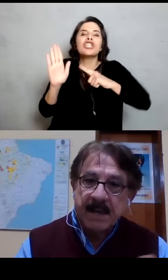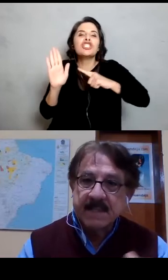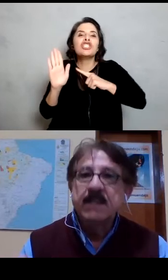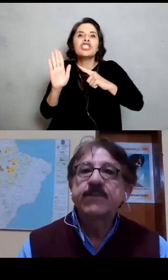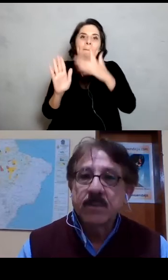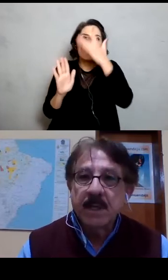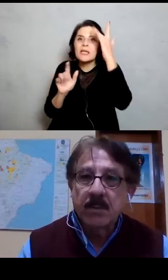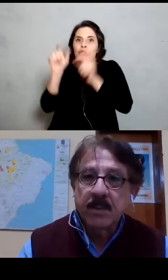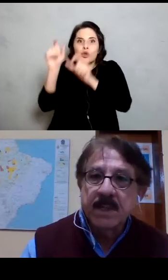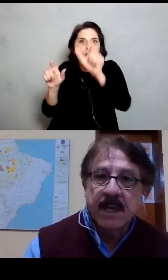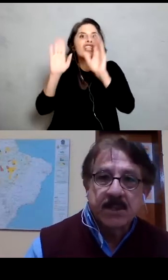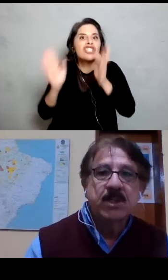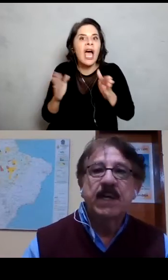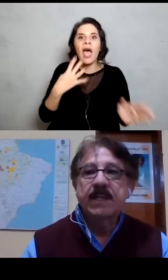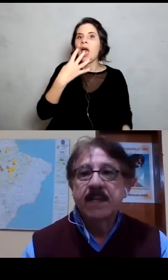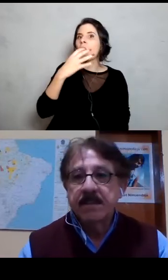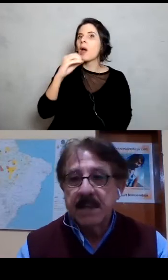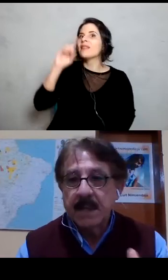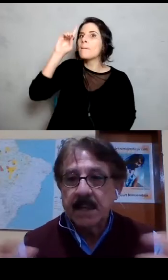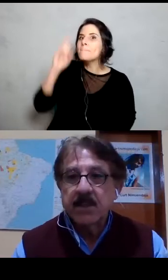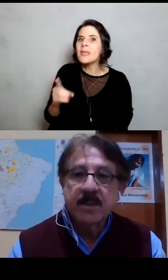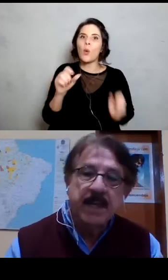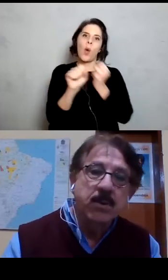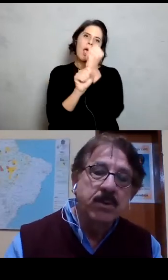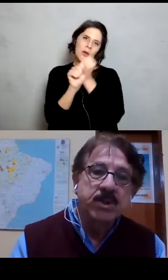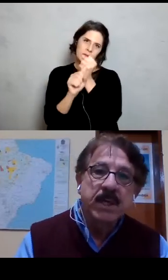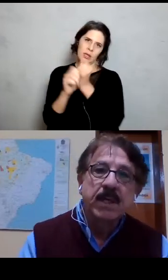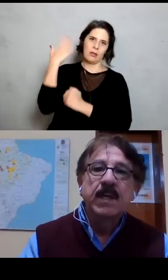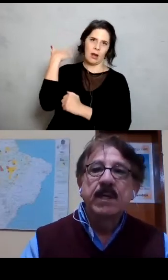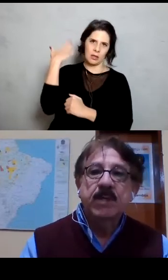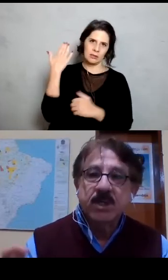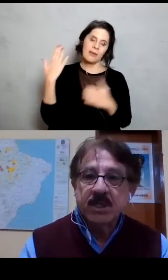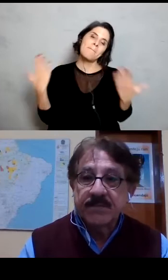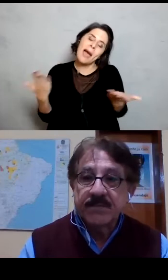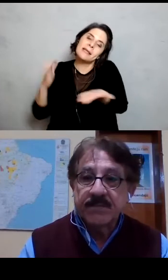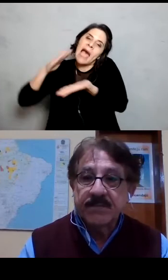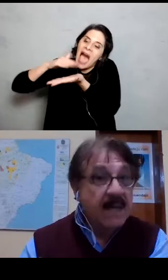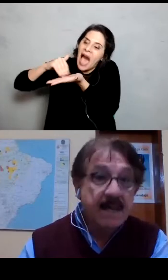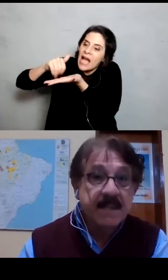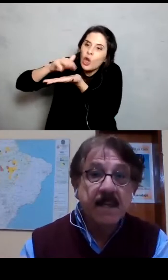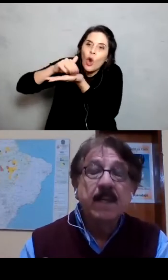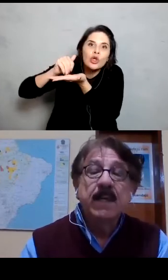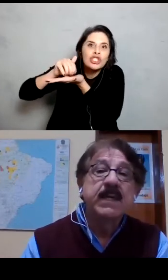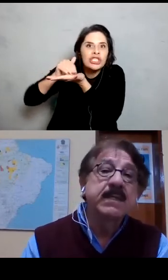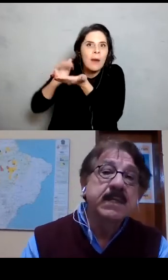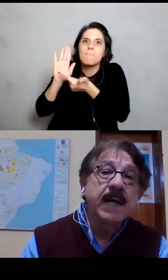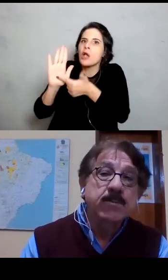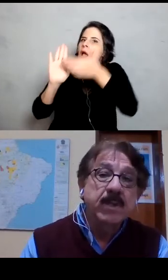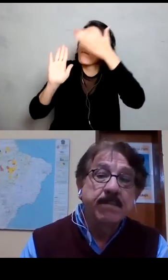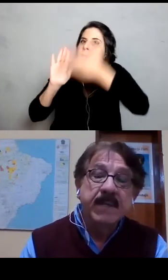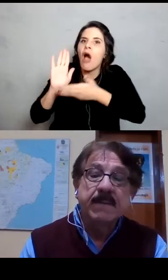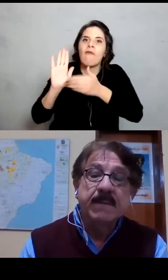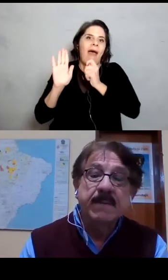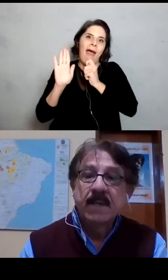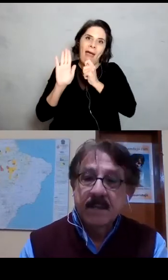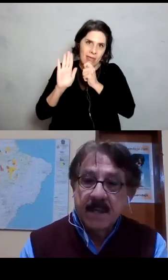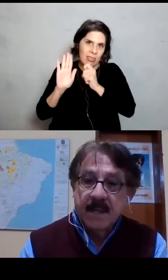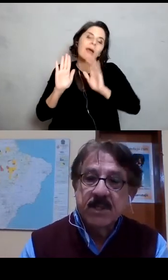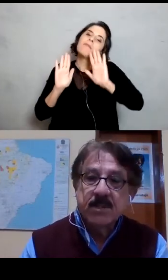é pacífico na comunidade acadêmica da arqueologia, eu deixei de fora, mas tem esse dado